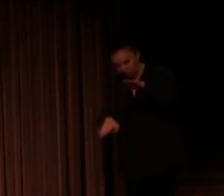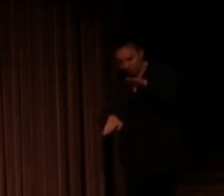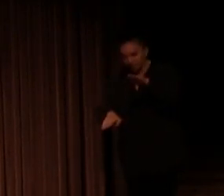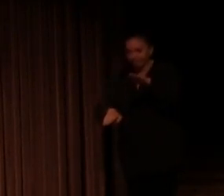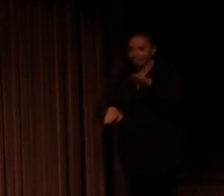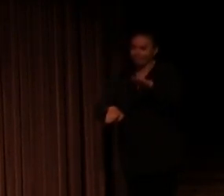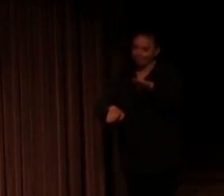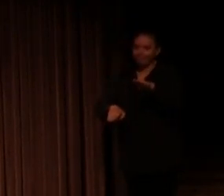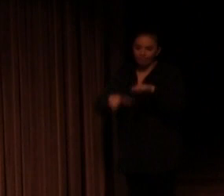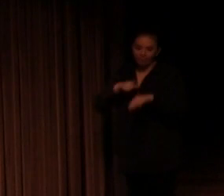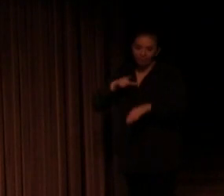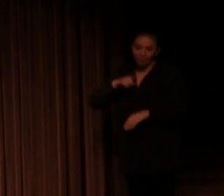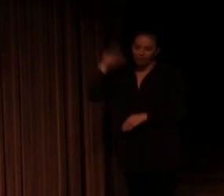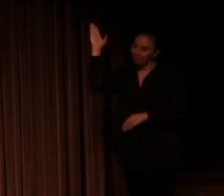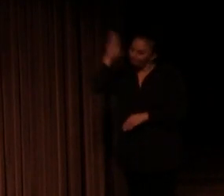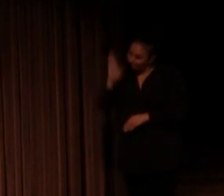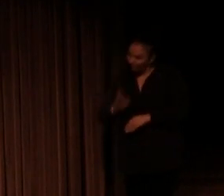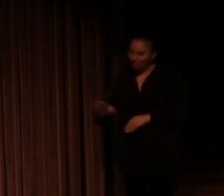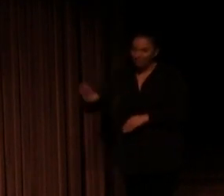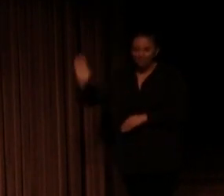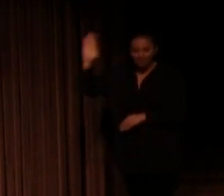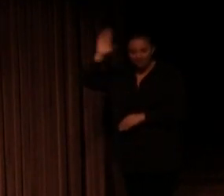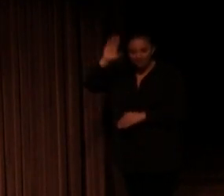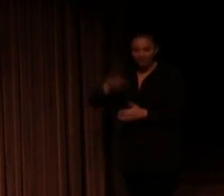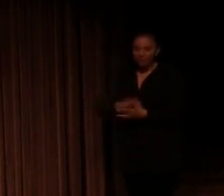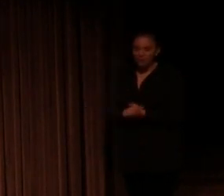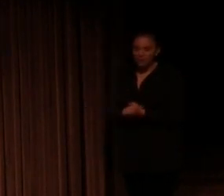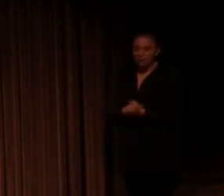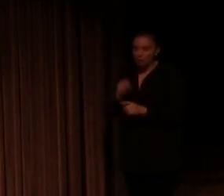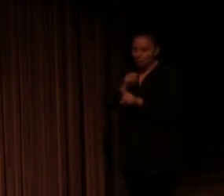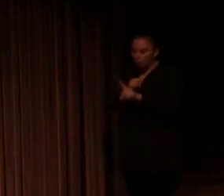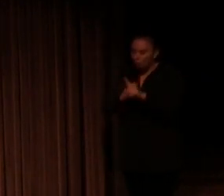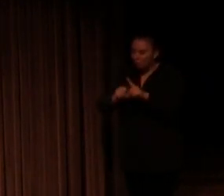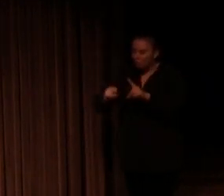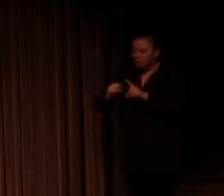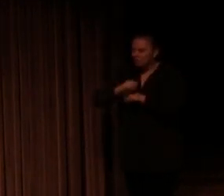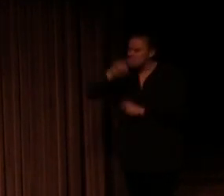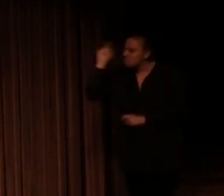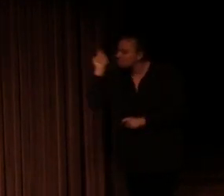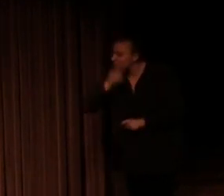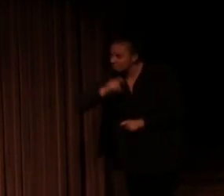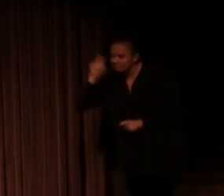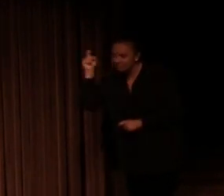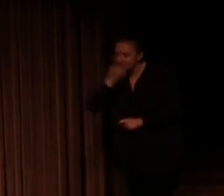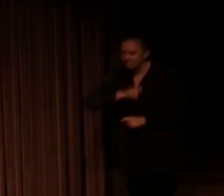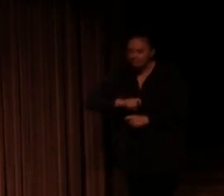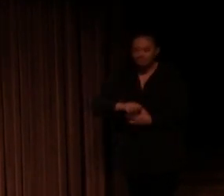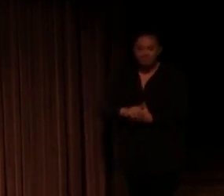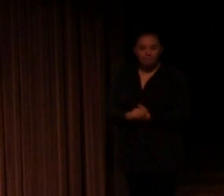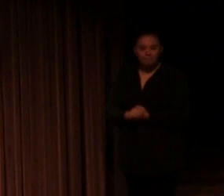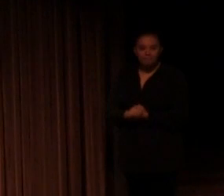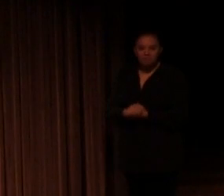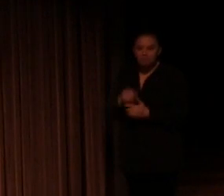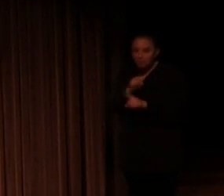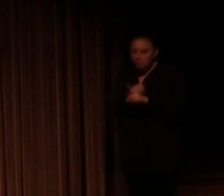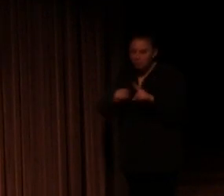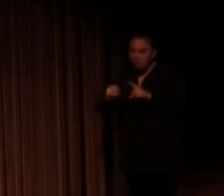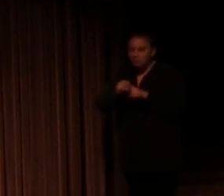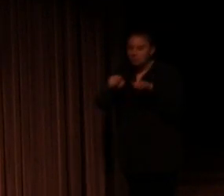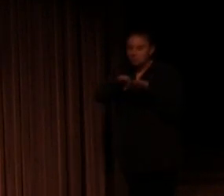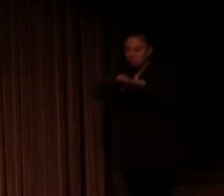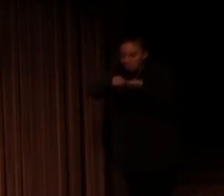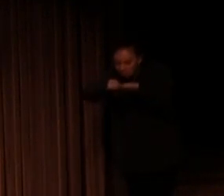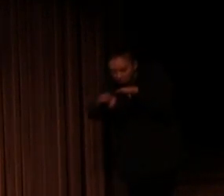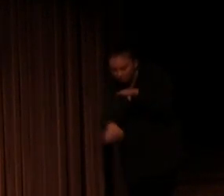pelo país afora e vivemos em uma sociedade muito hipócrita muito hipócrita que produz desigualdade todo